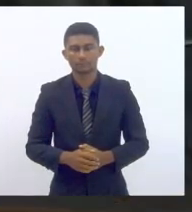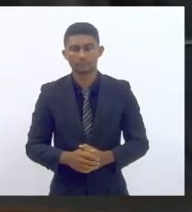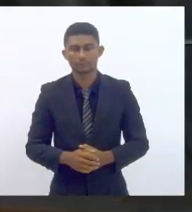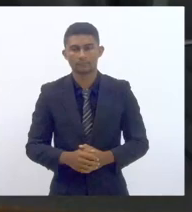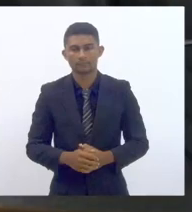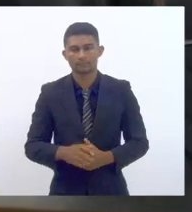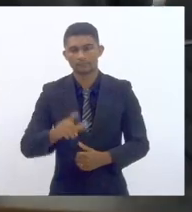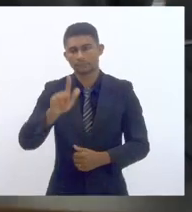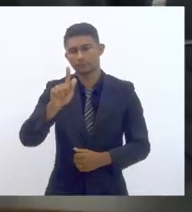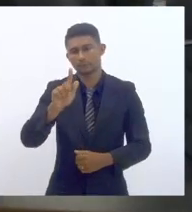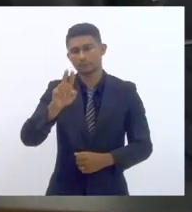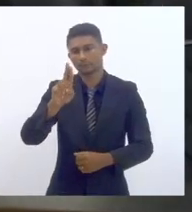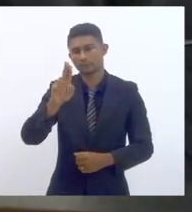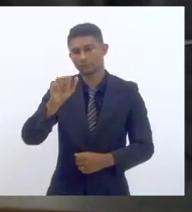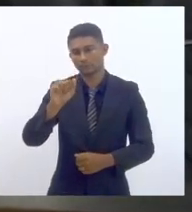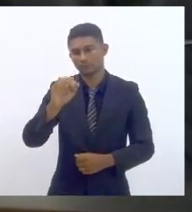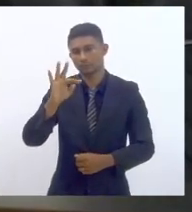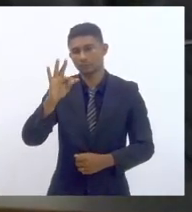Deputado Gustavo Schmidt.